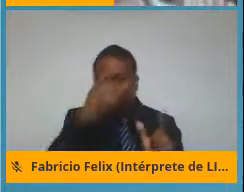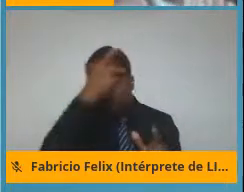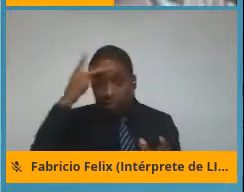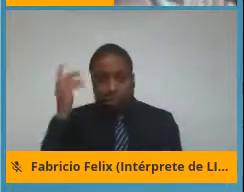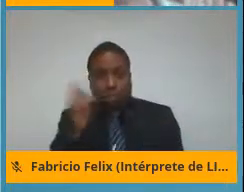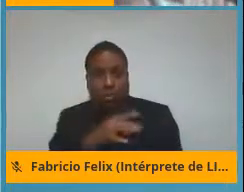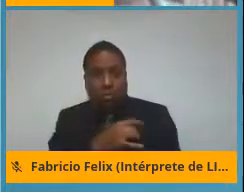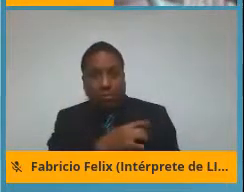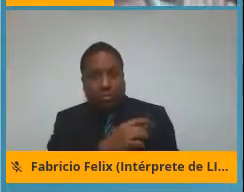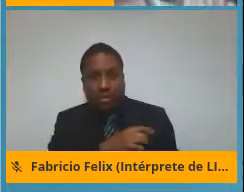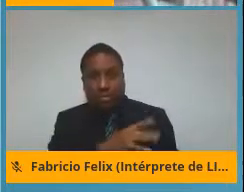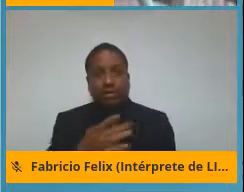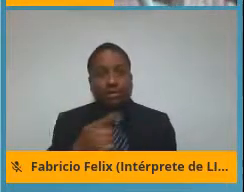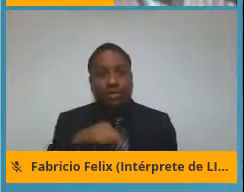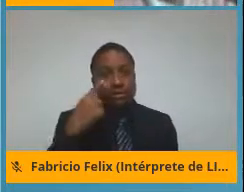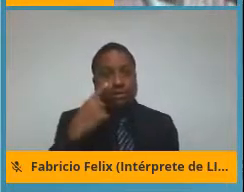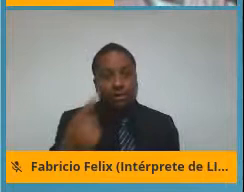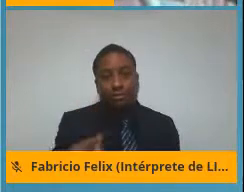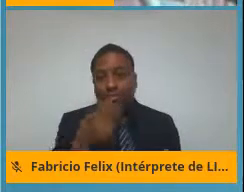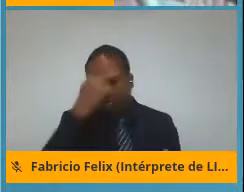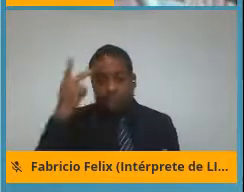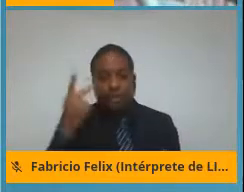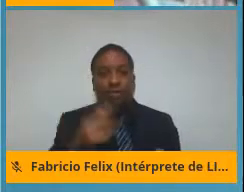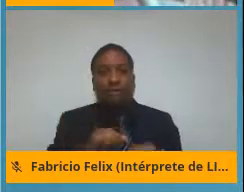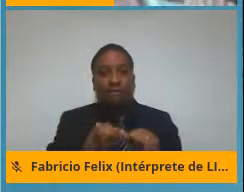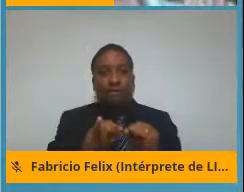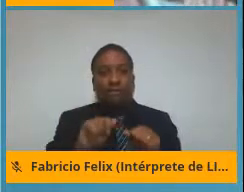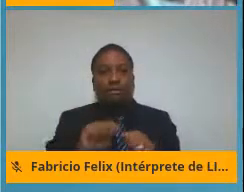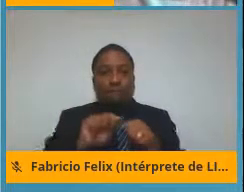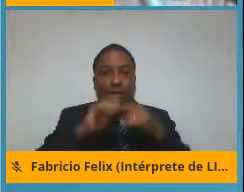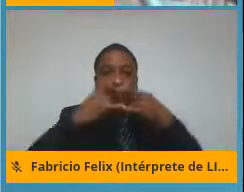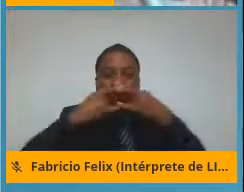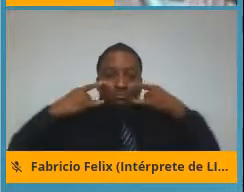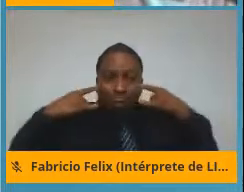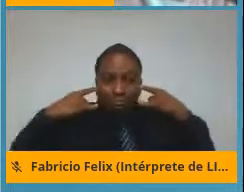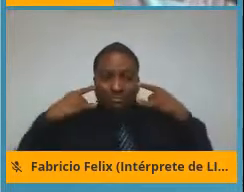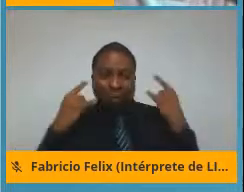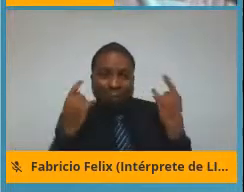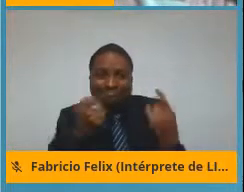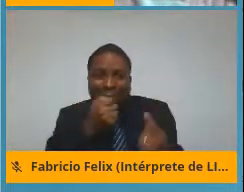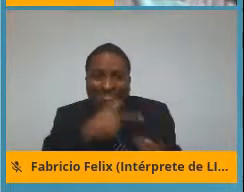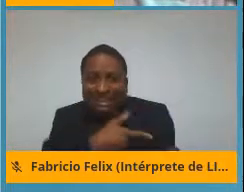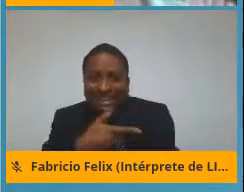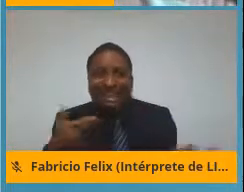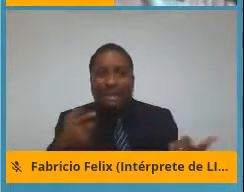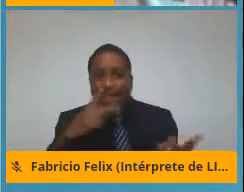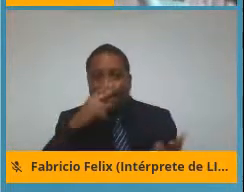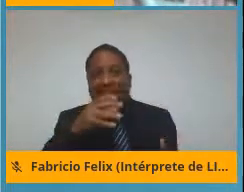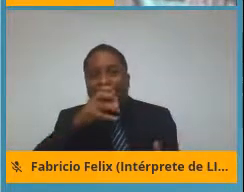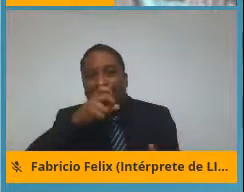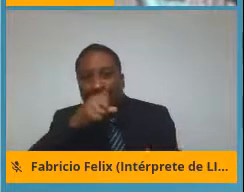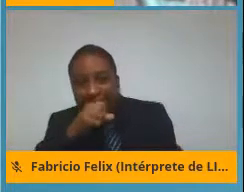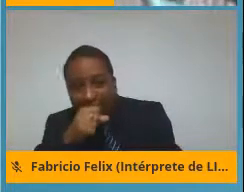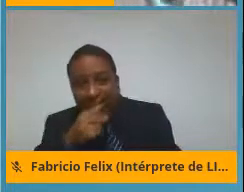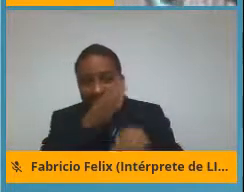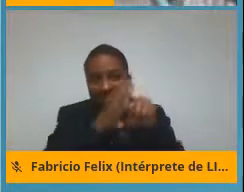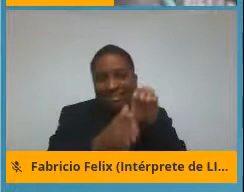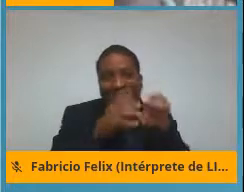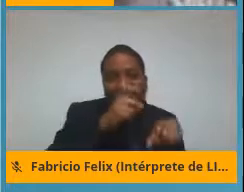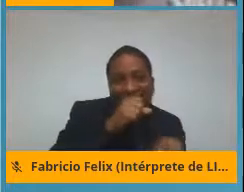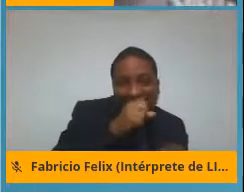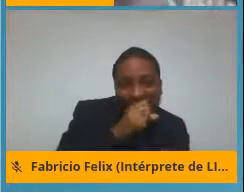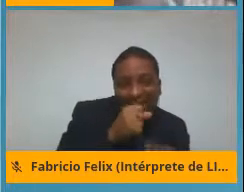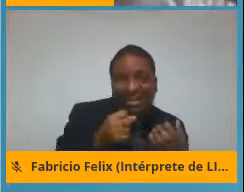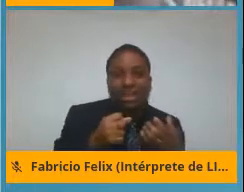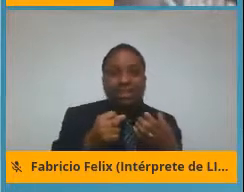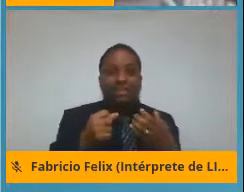Então a gente vê as pessoas fazer máscara com as coisas mais engraçadas, né? Então, casca de laranja velha, uma meia laranja cortada, uma